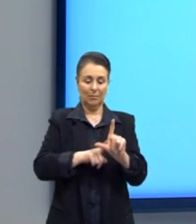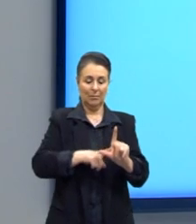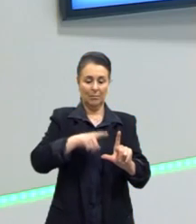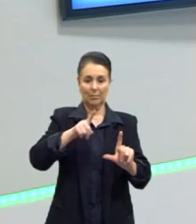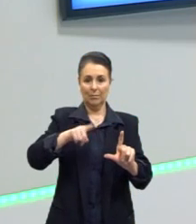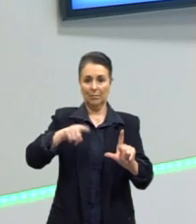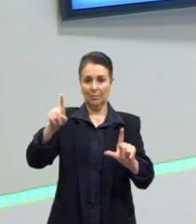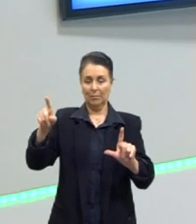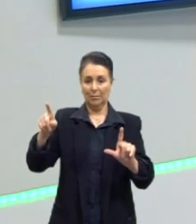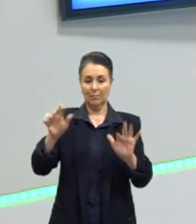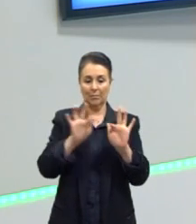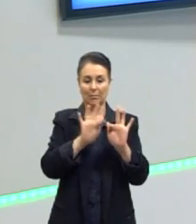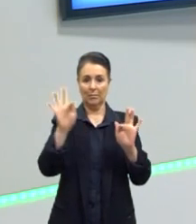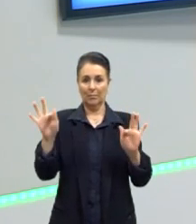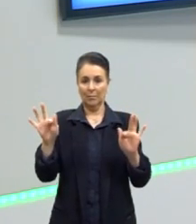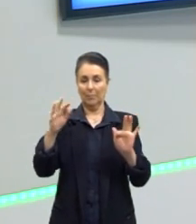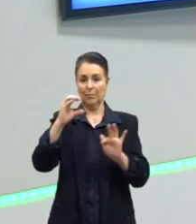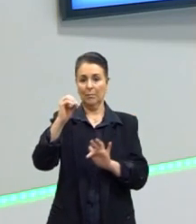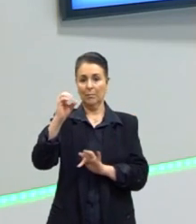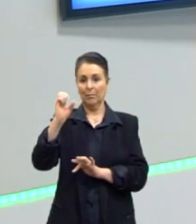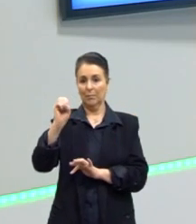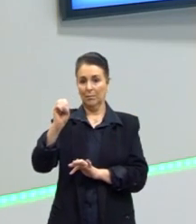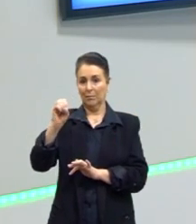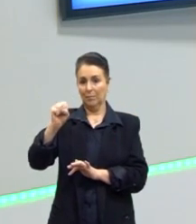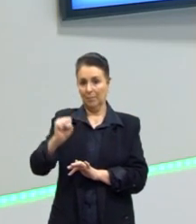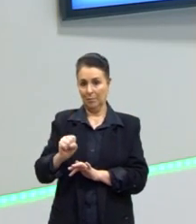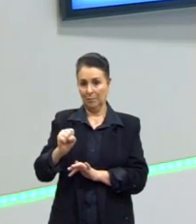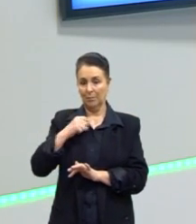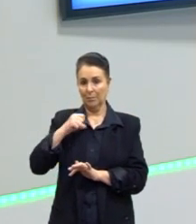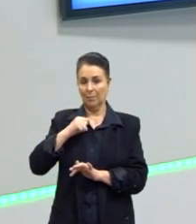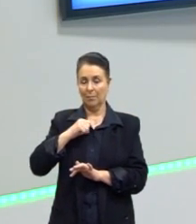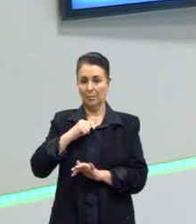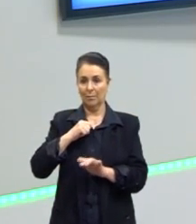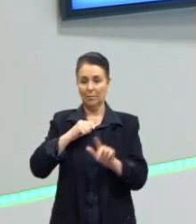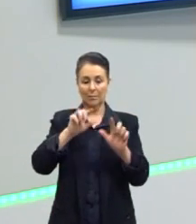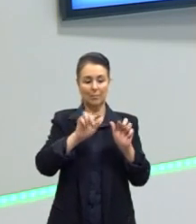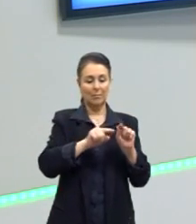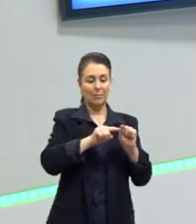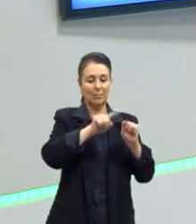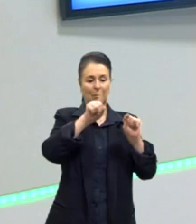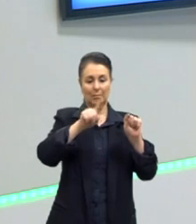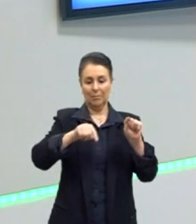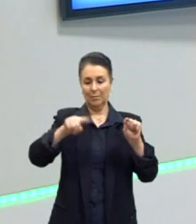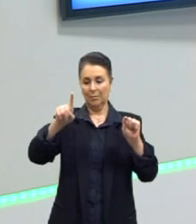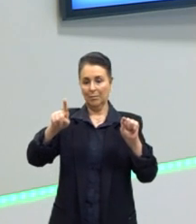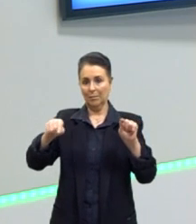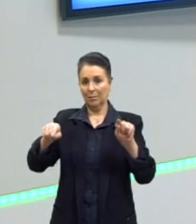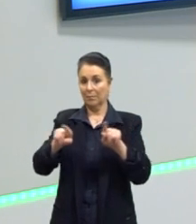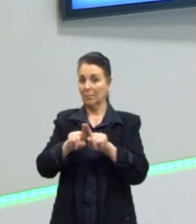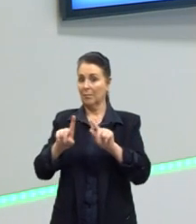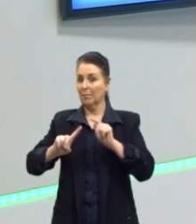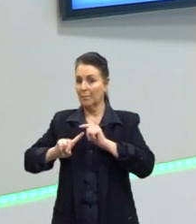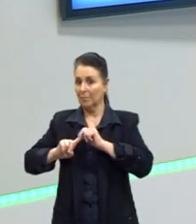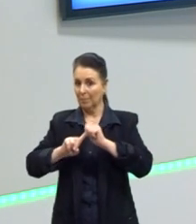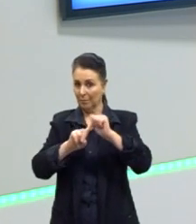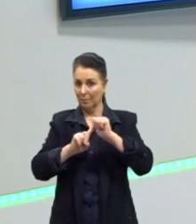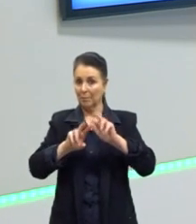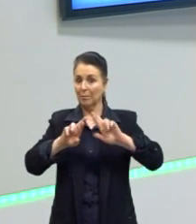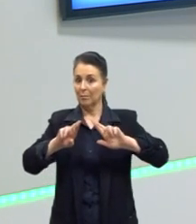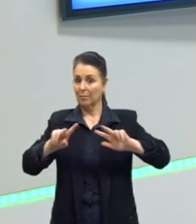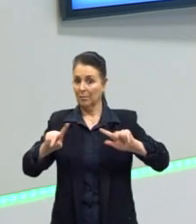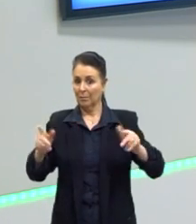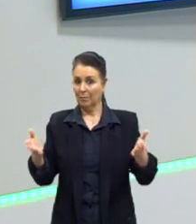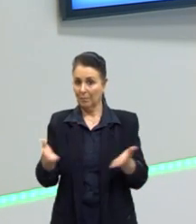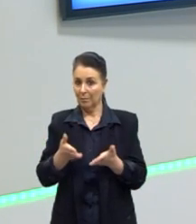da função cosseno também possui esse formato ondulatório mas a principal diferença